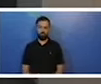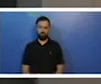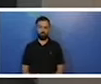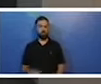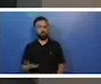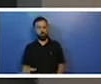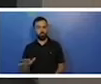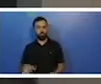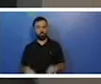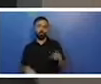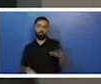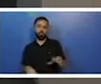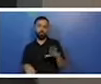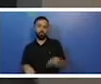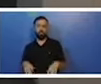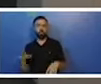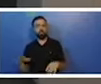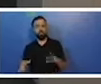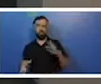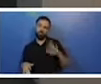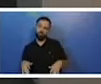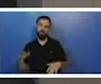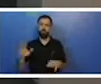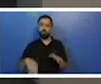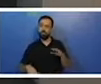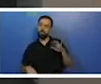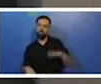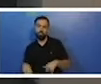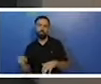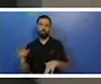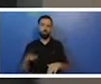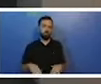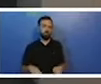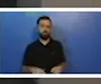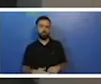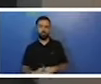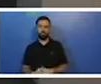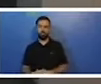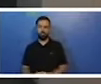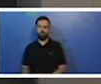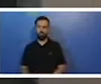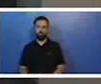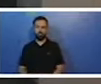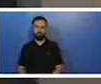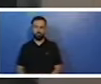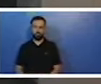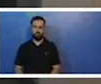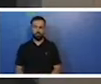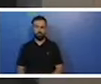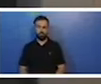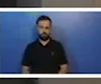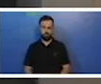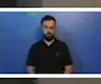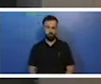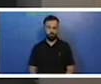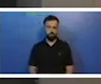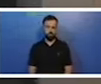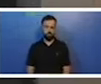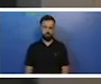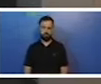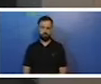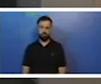alternar as mãos né mão direita mão esquerda mão direita mão esquerda E aí Tá tranquilo né